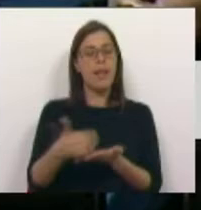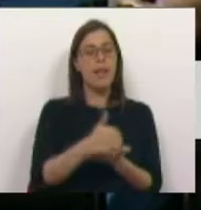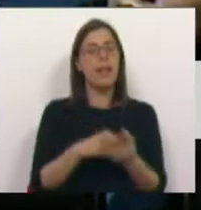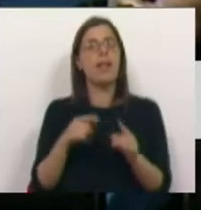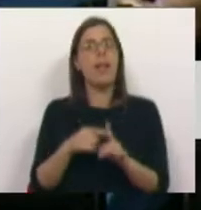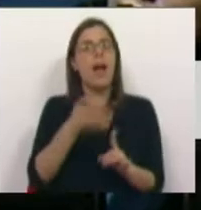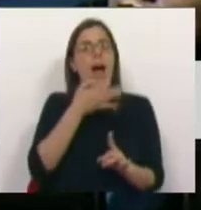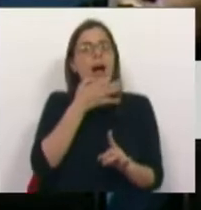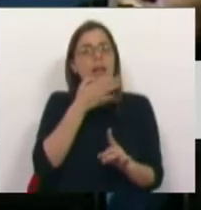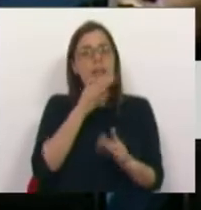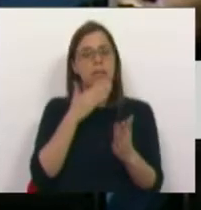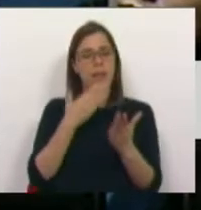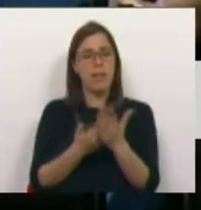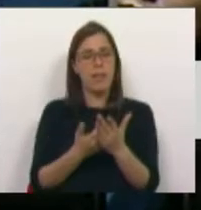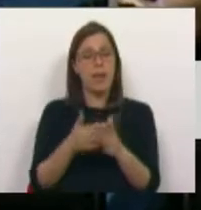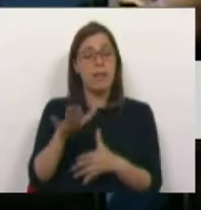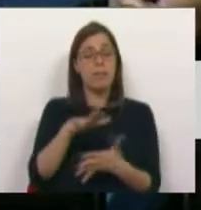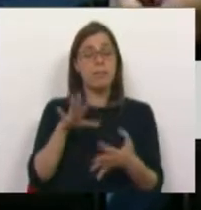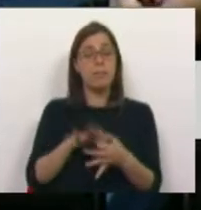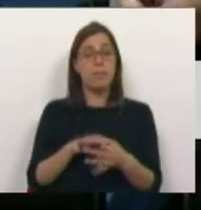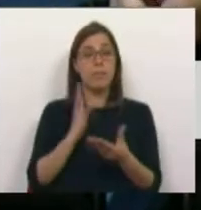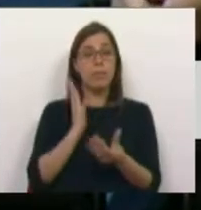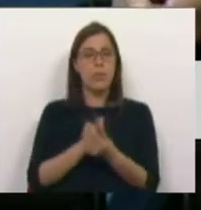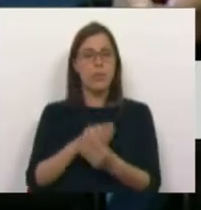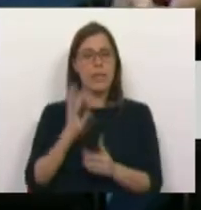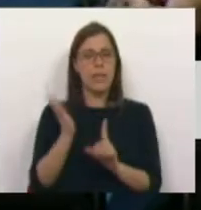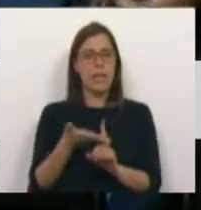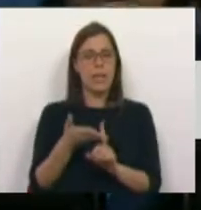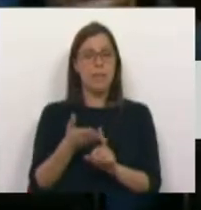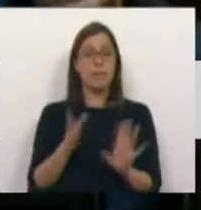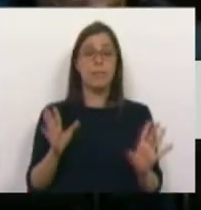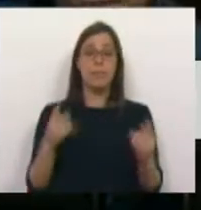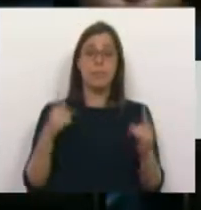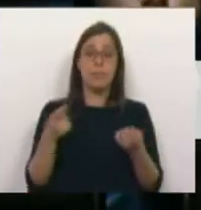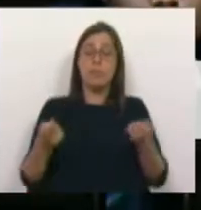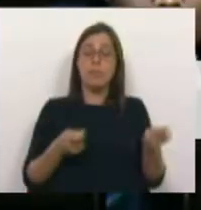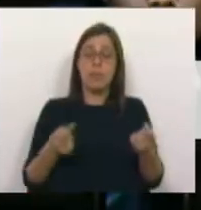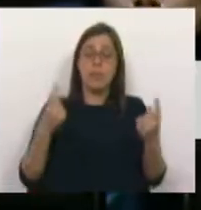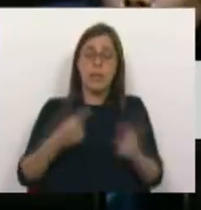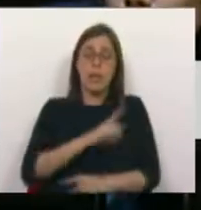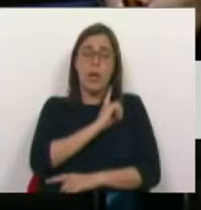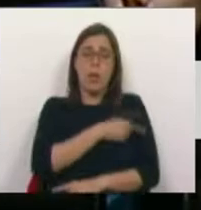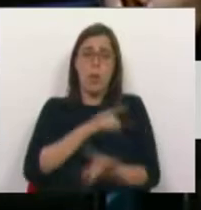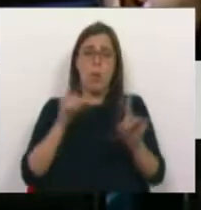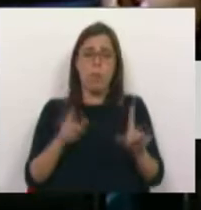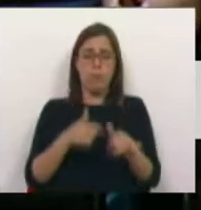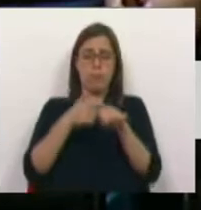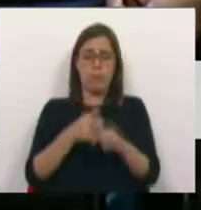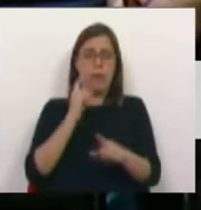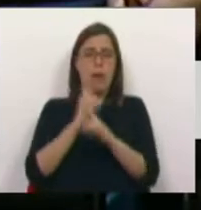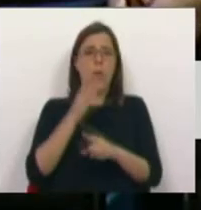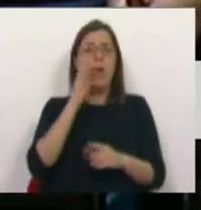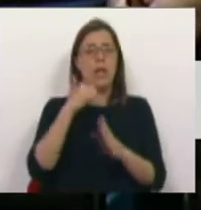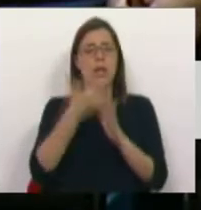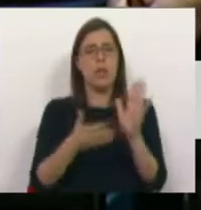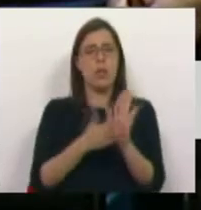dados só pode dar-se no contexto de um processo criminal. E há um órgão que tem competência para isso, de acordo com aquilo que diz